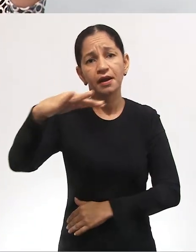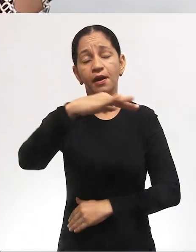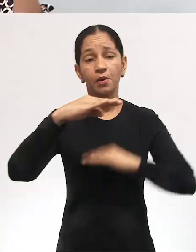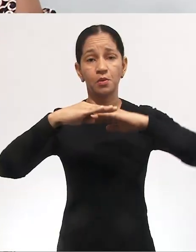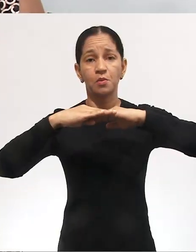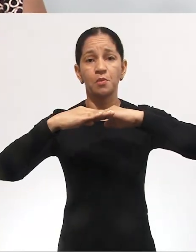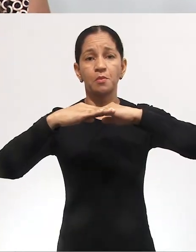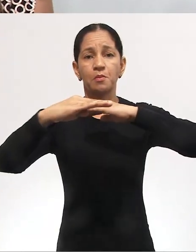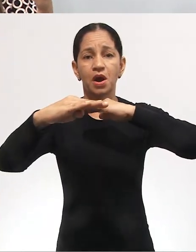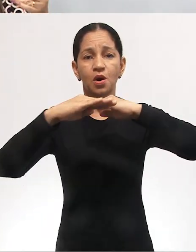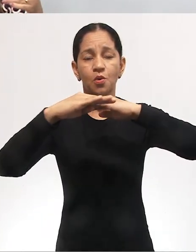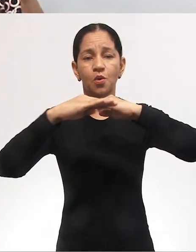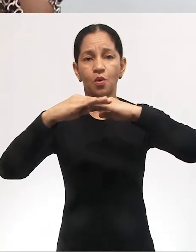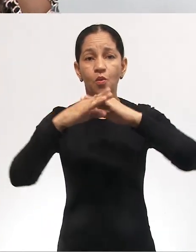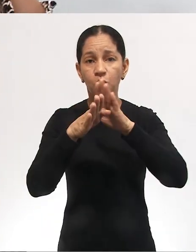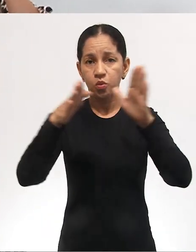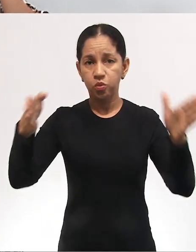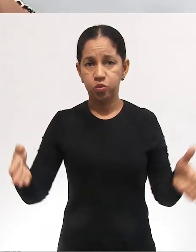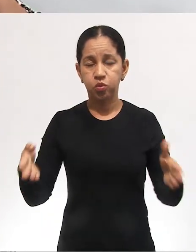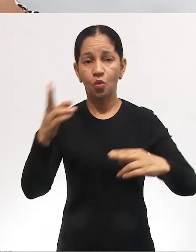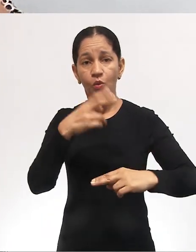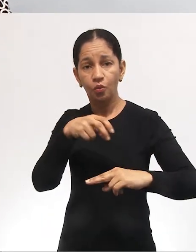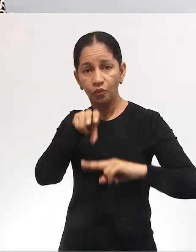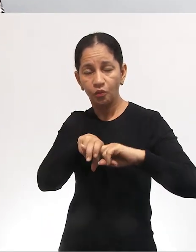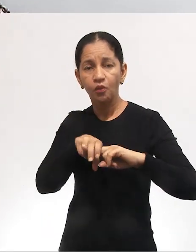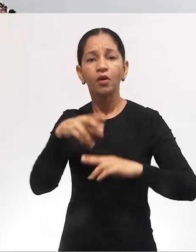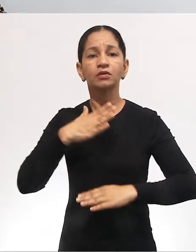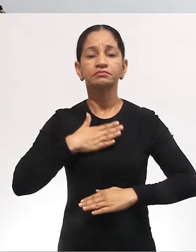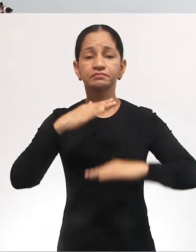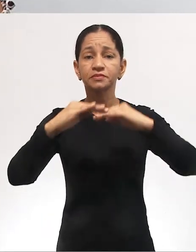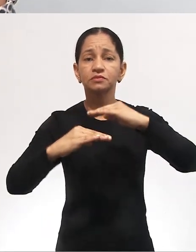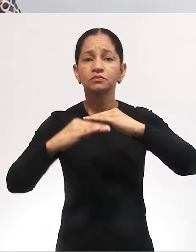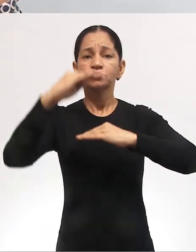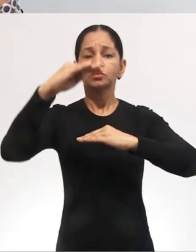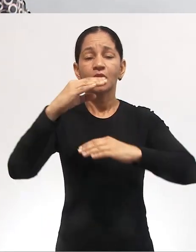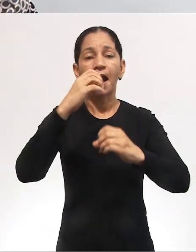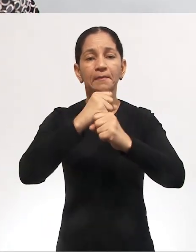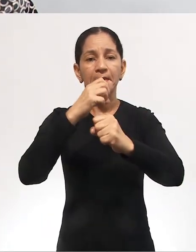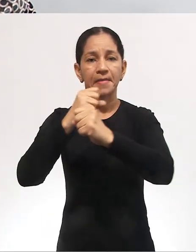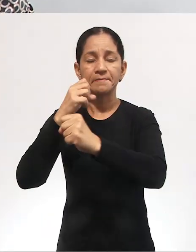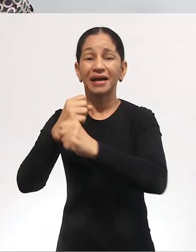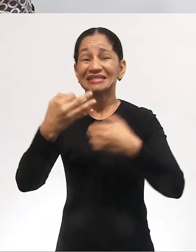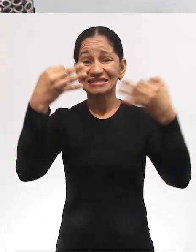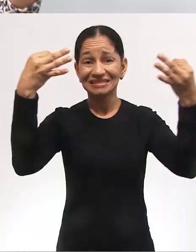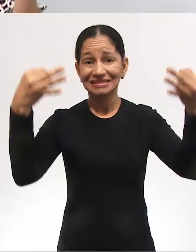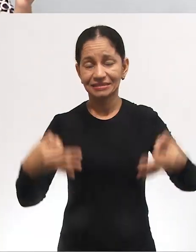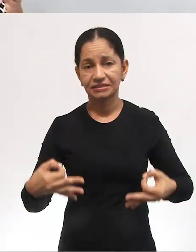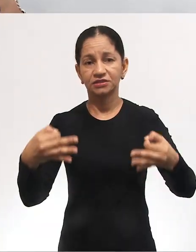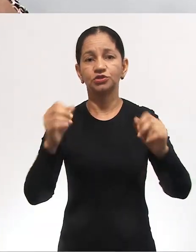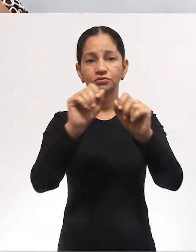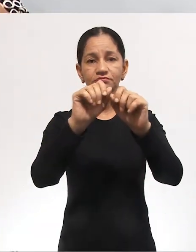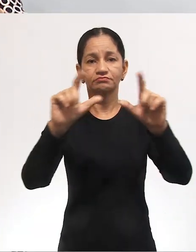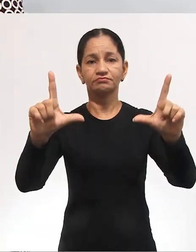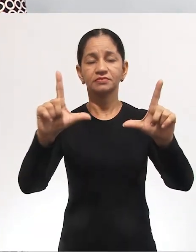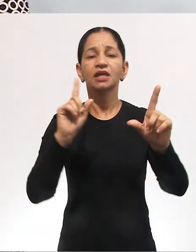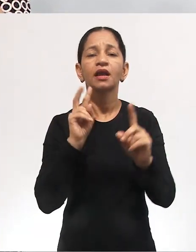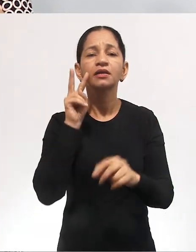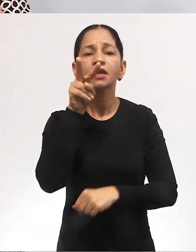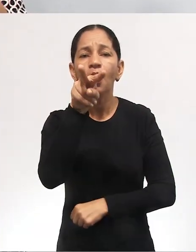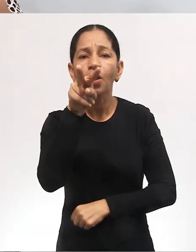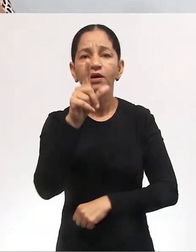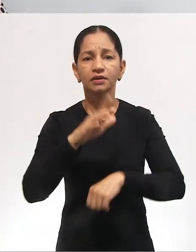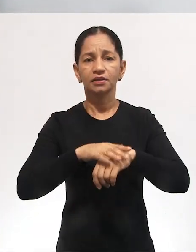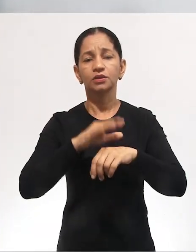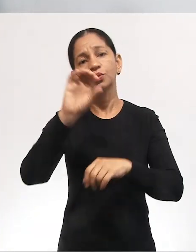do banquinho que você vai estar sentado, ela tem uma certa altura com relação à tela do computador, à esteira.